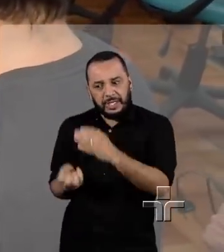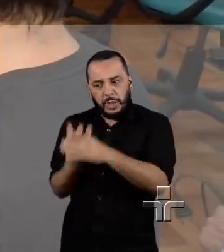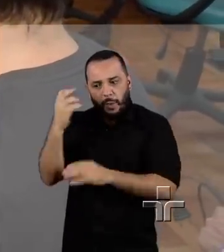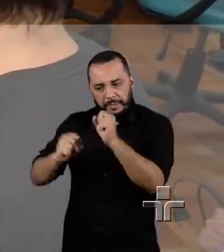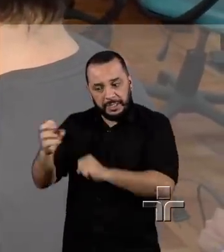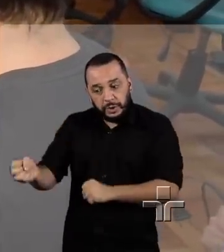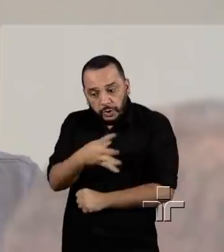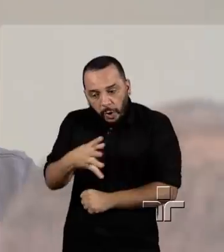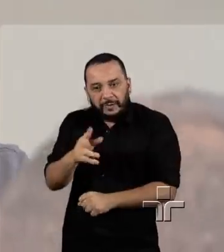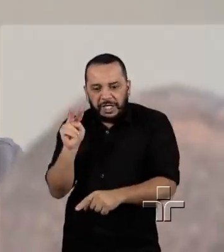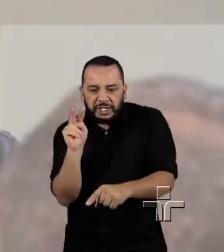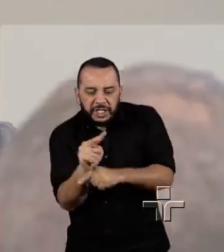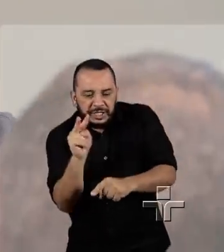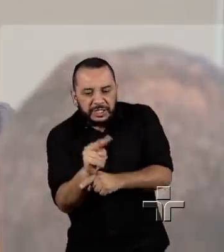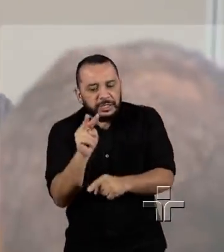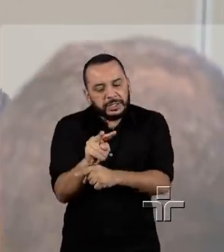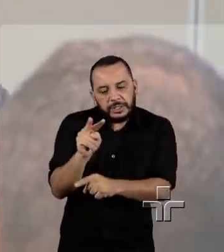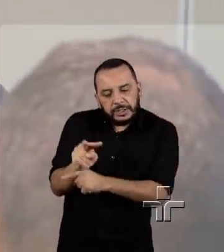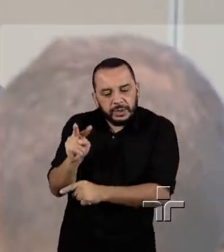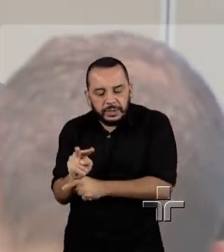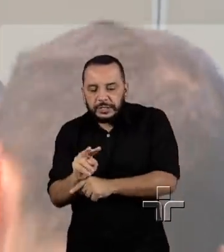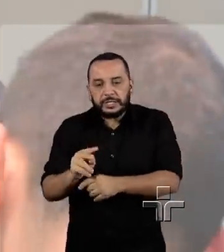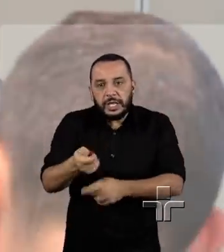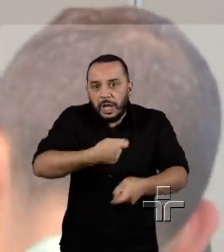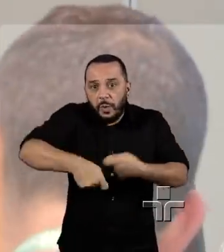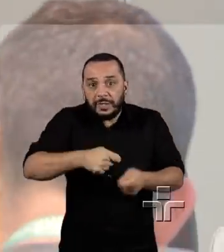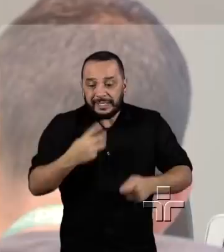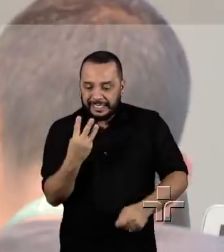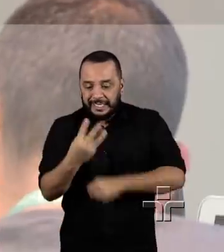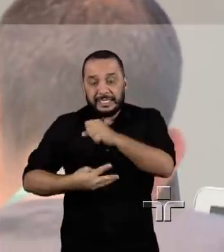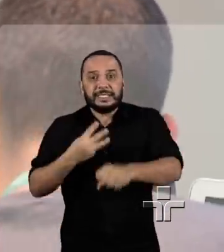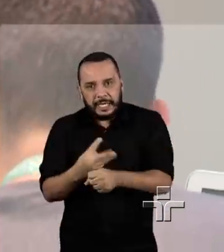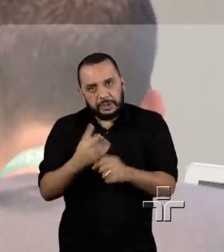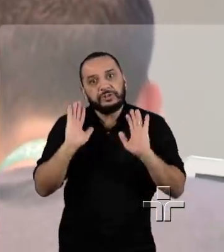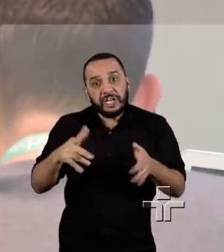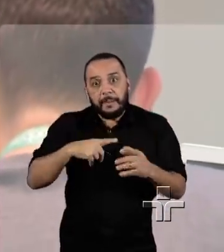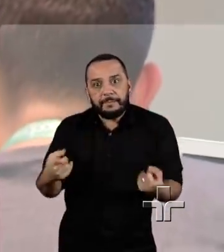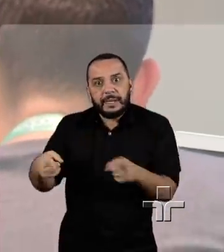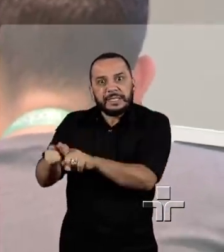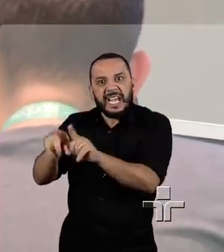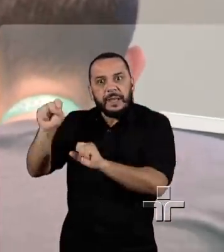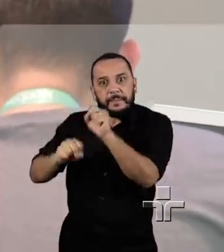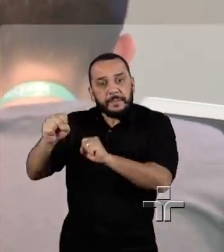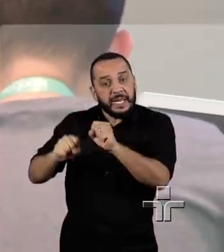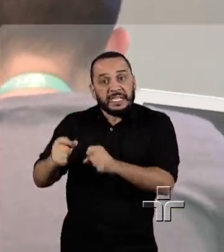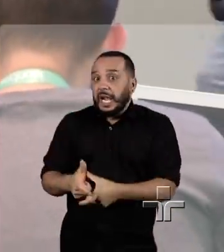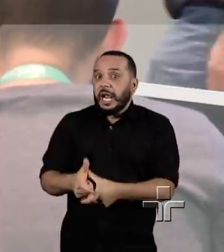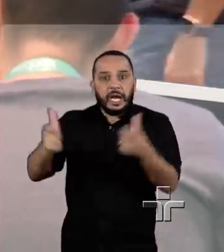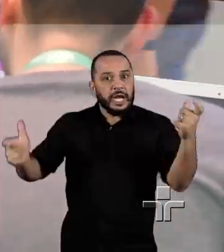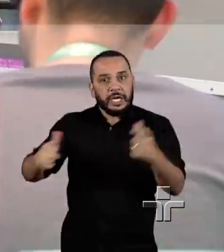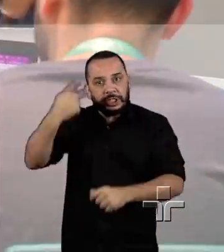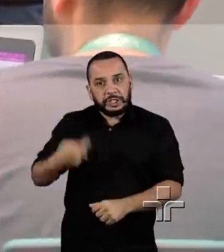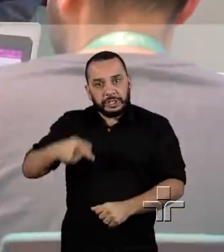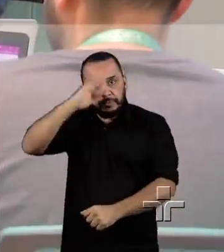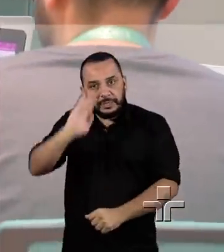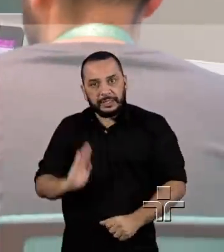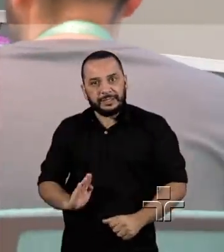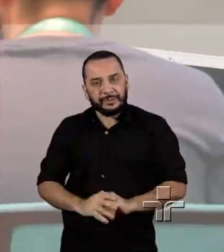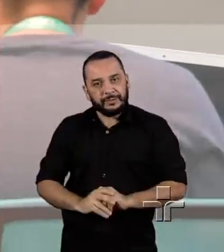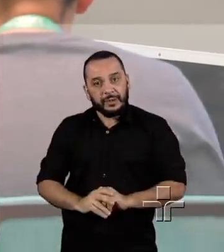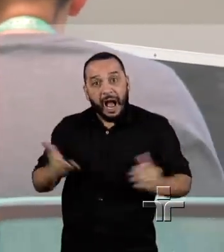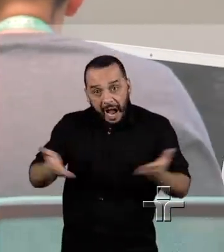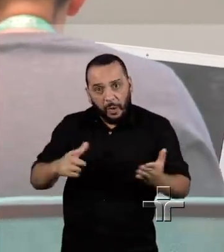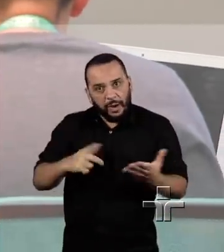de negócios. Em 3 anos, conseguiu firmar parcerias com algumas das maiores empresas de varejo do país. Agora, quer